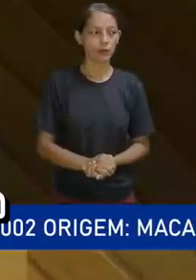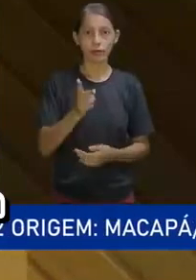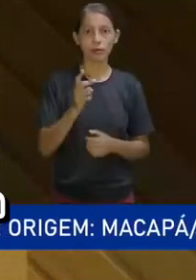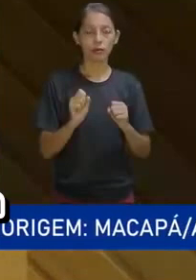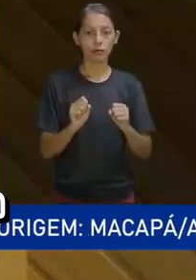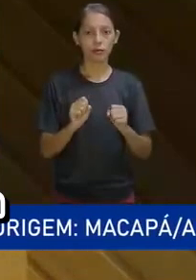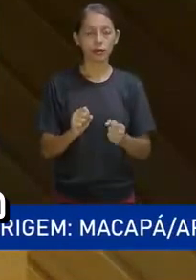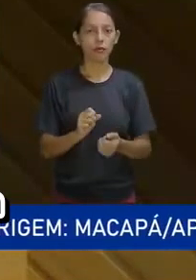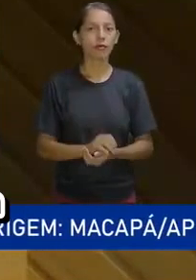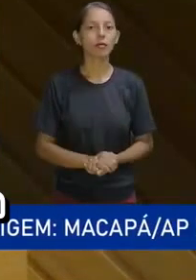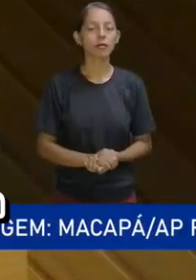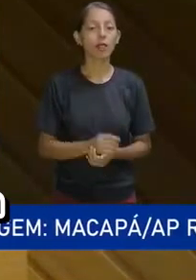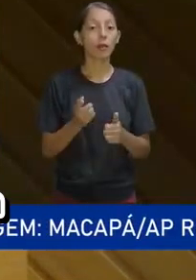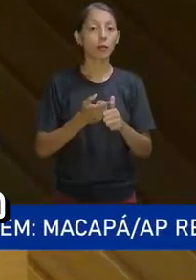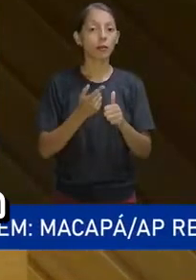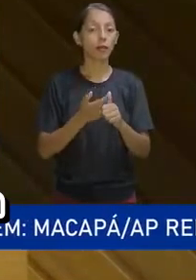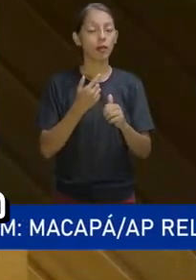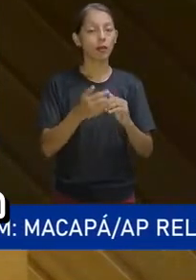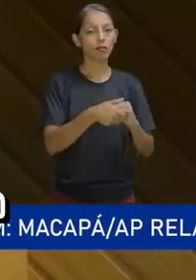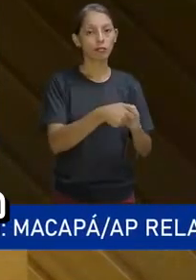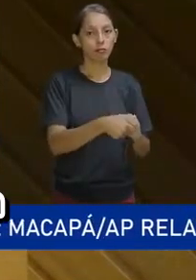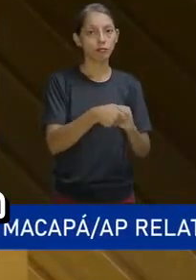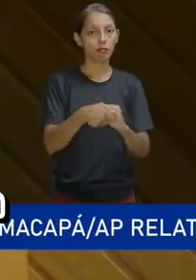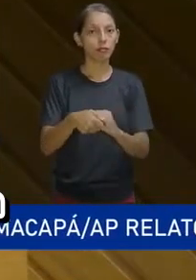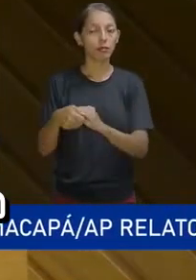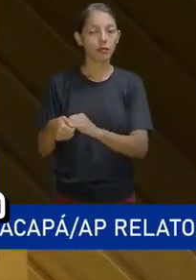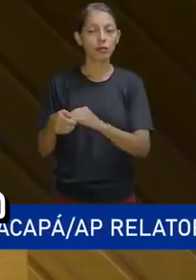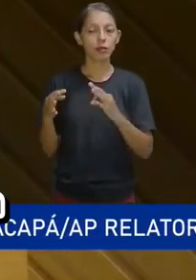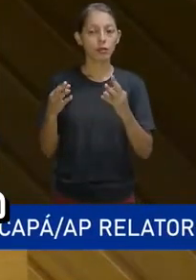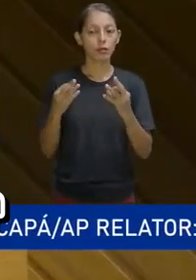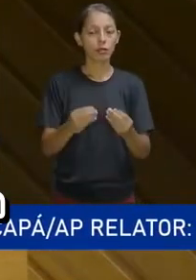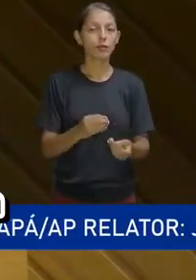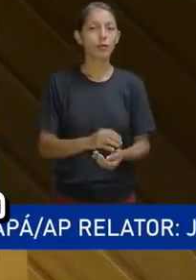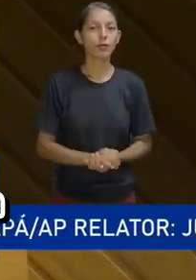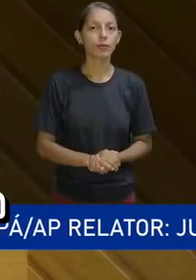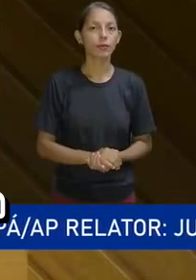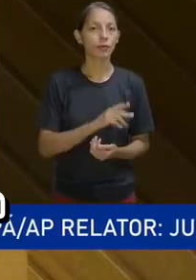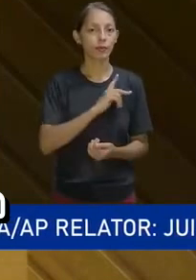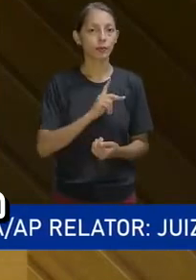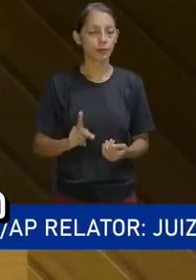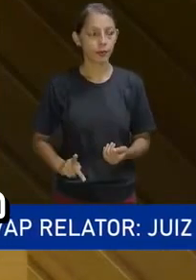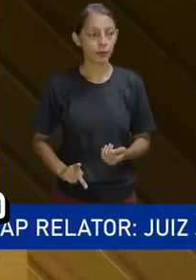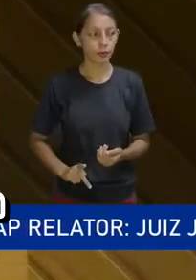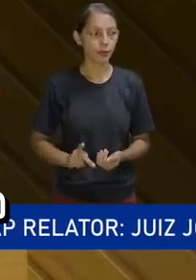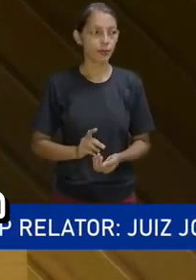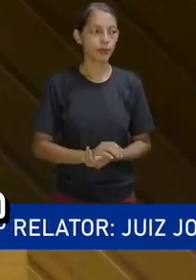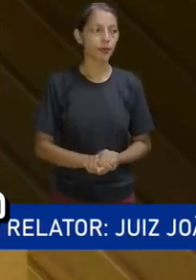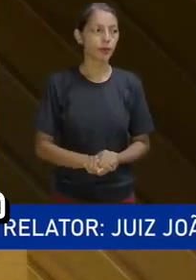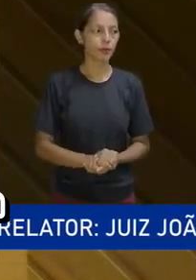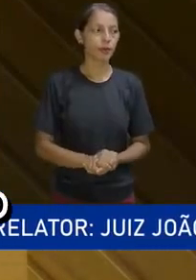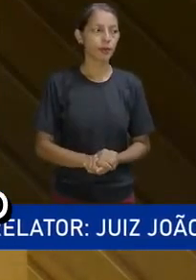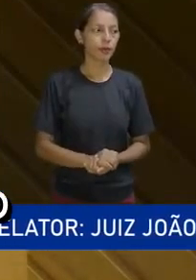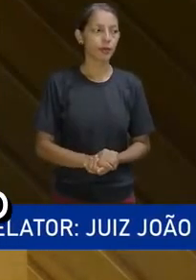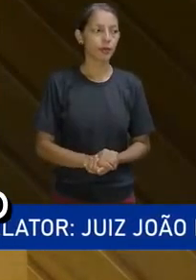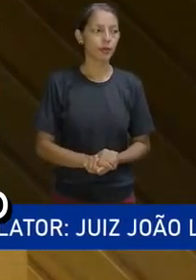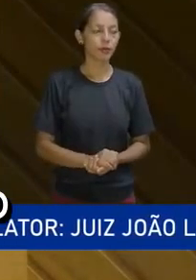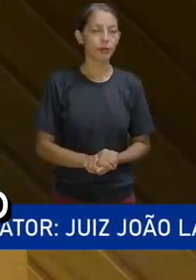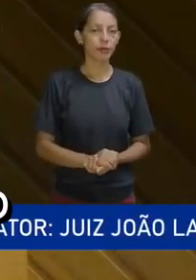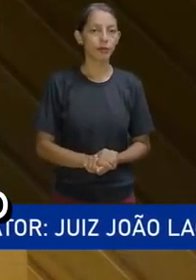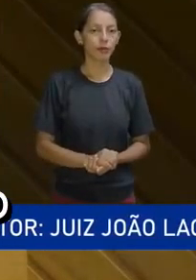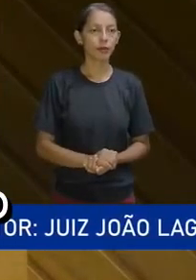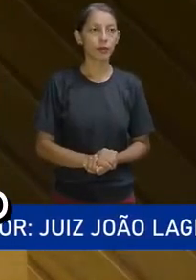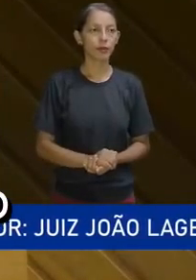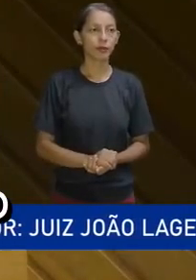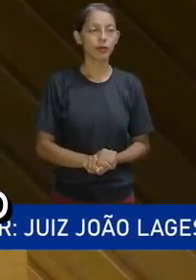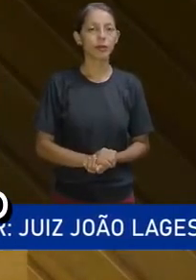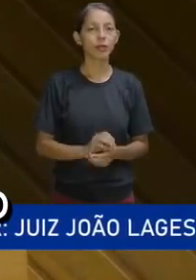Quero, nesse momento, cumprimentar a Vossa Excelência, senhor presidente desse tribunal. Foco no advogado. O